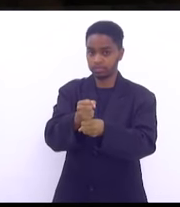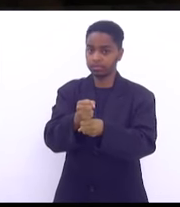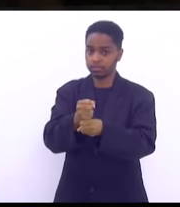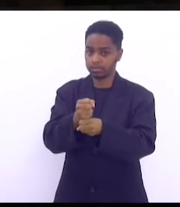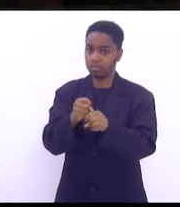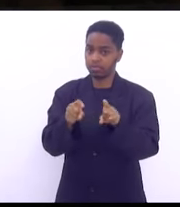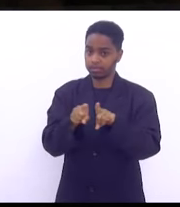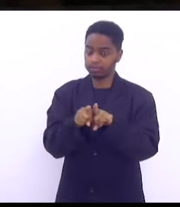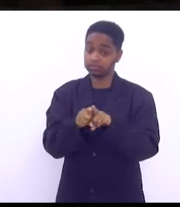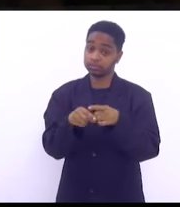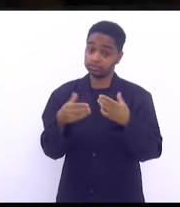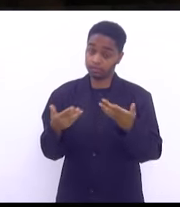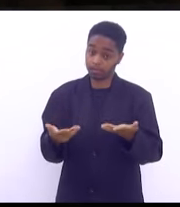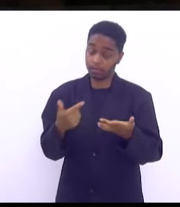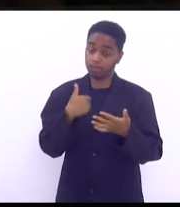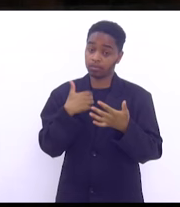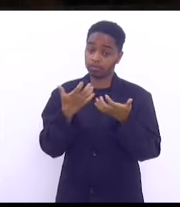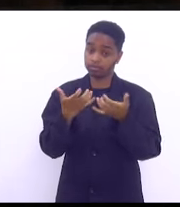Eu queria dizer,